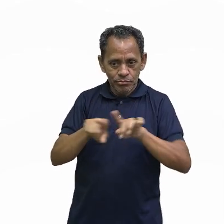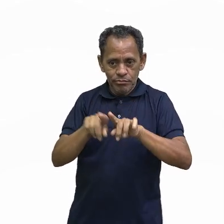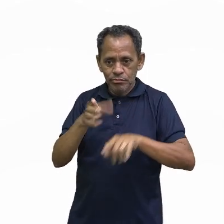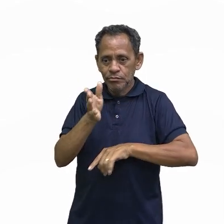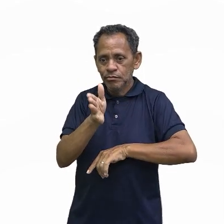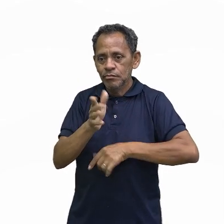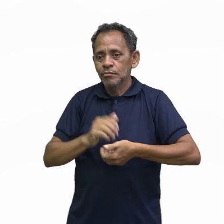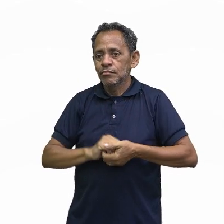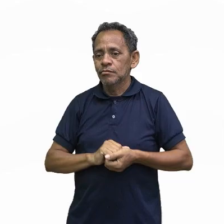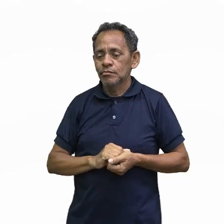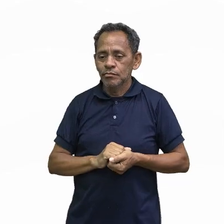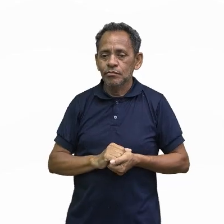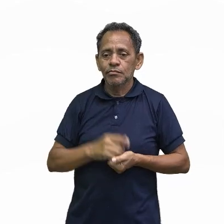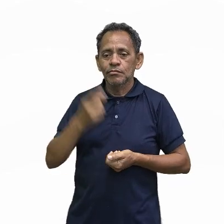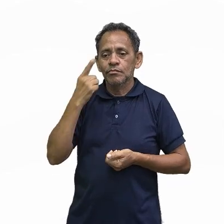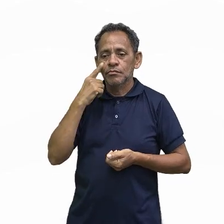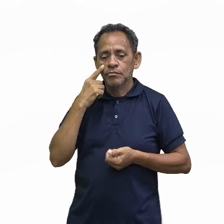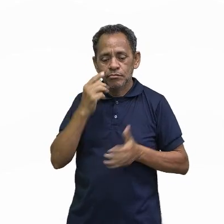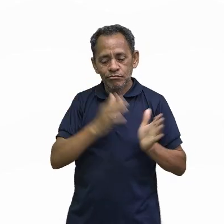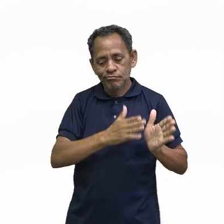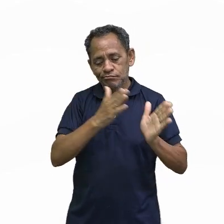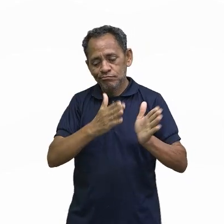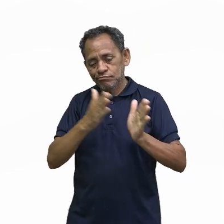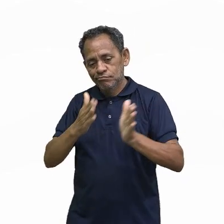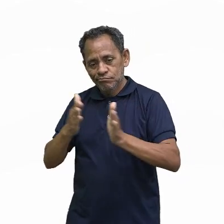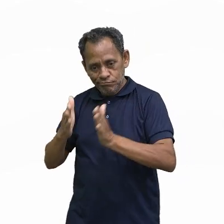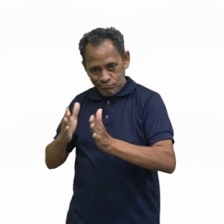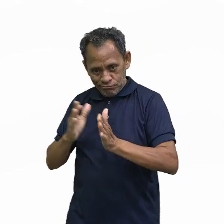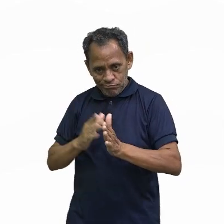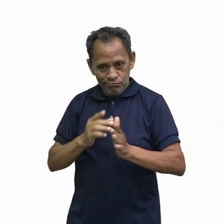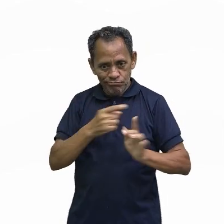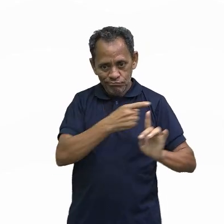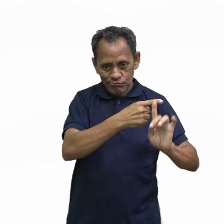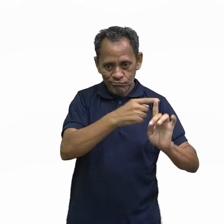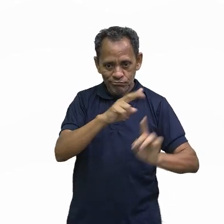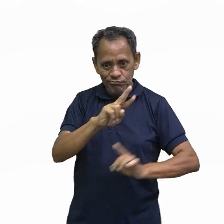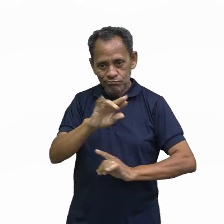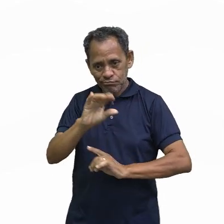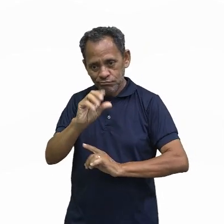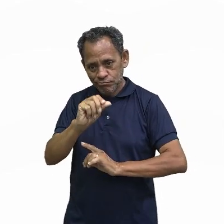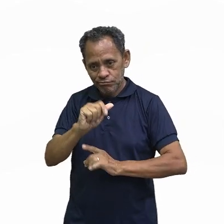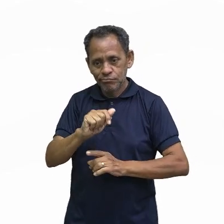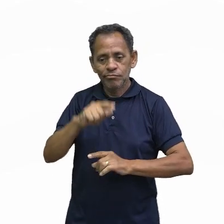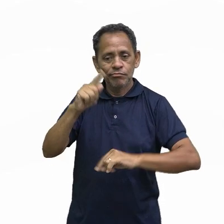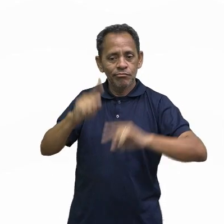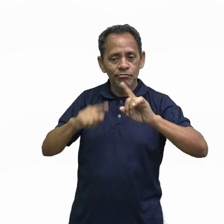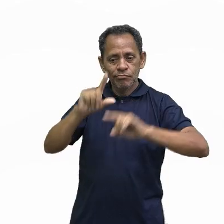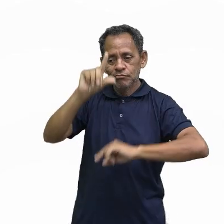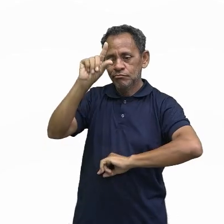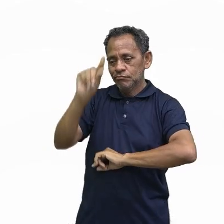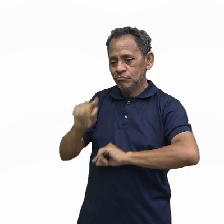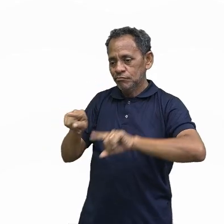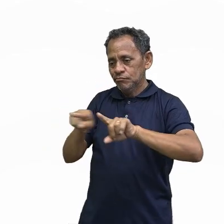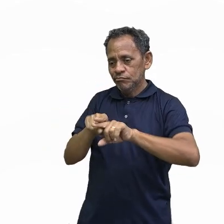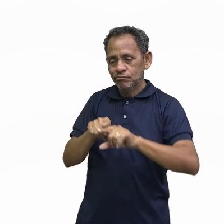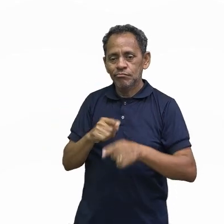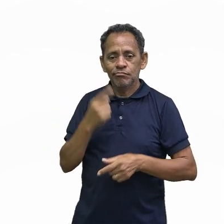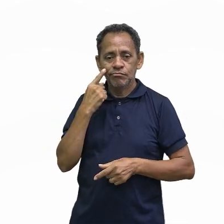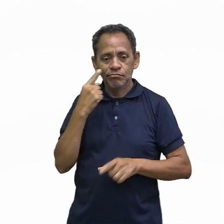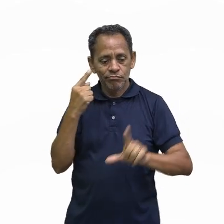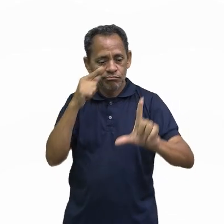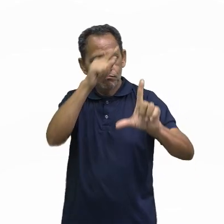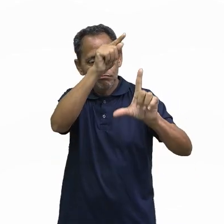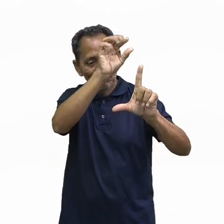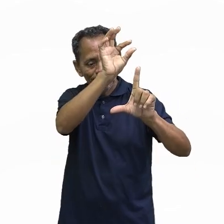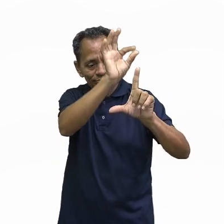E assim, né, a gente vai observando para cada meia-vida que o material vai, né, decaindo. E aí a gente vai,